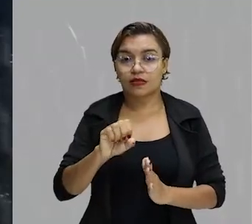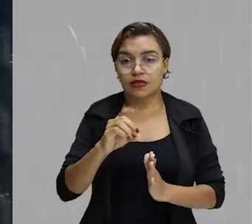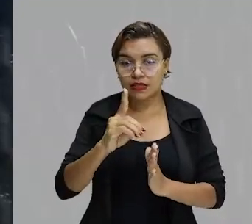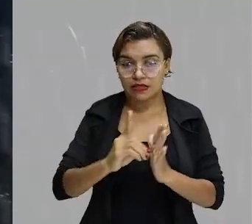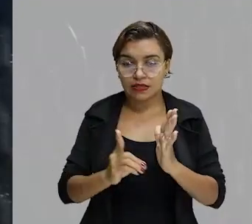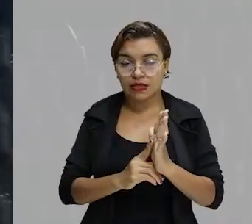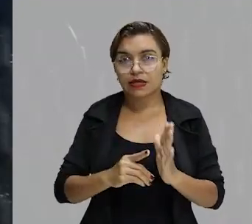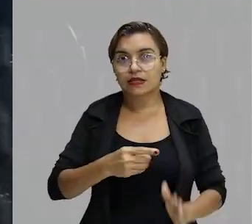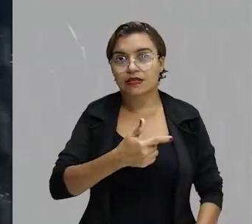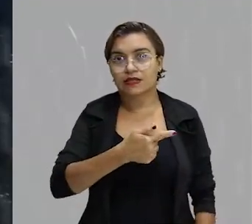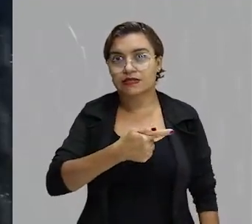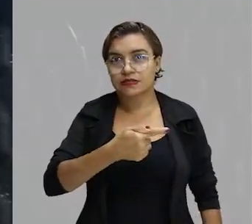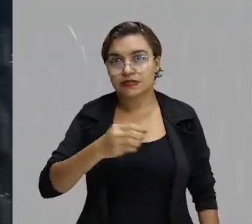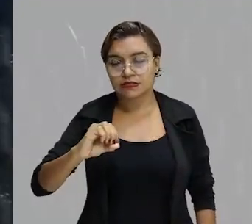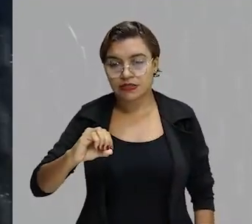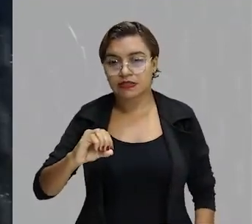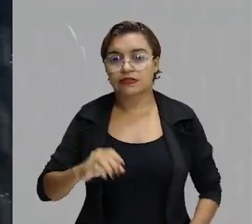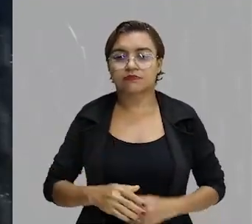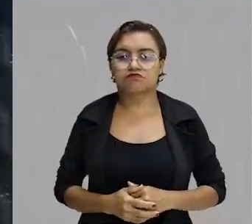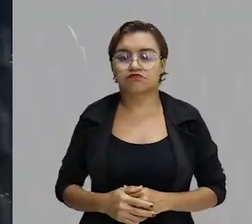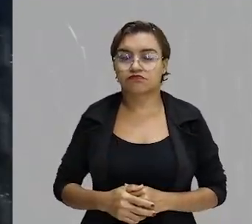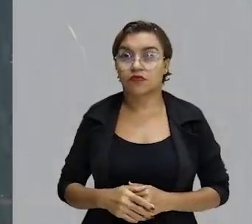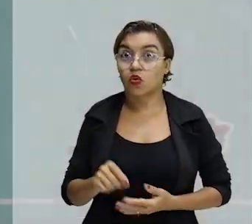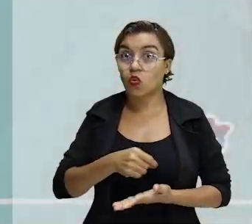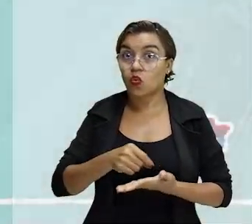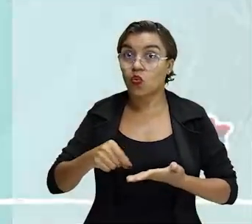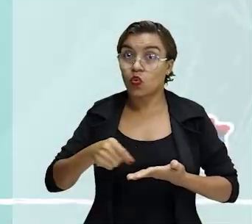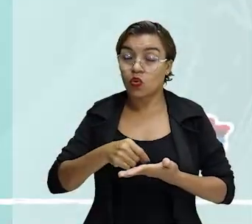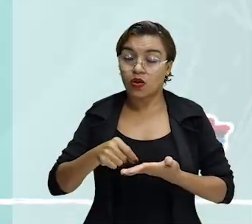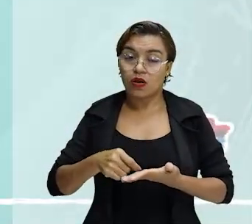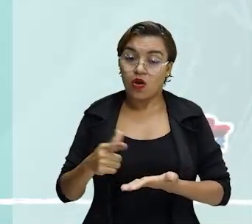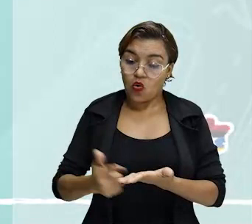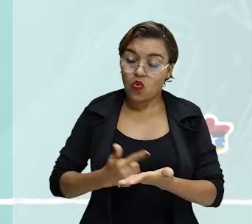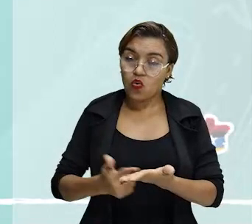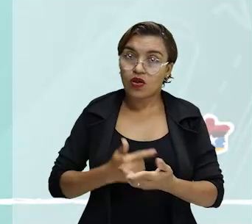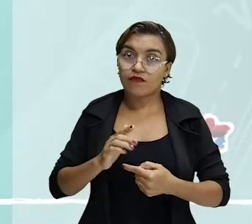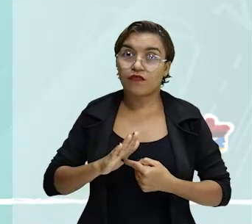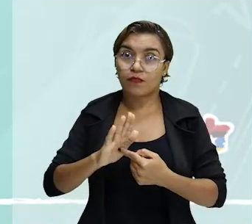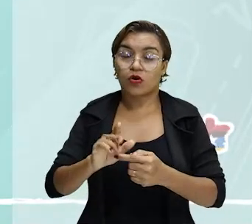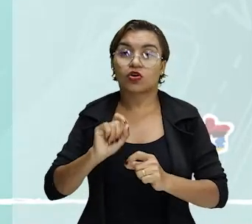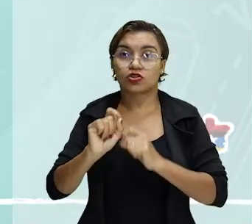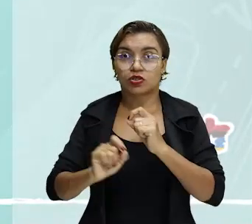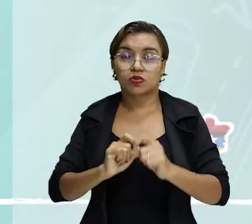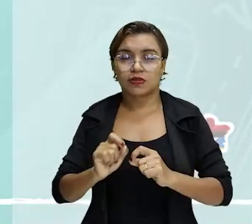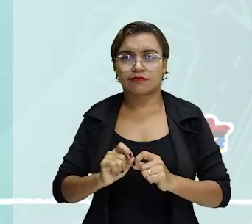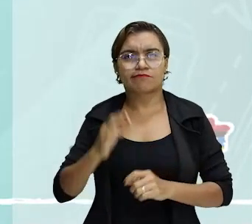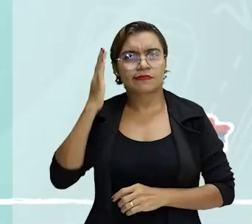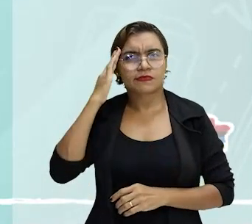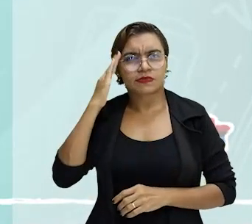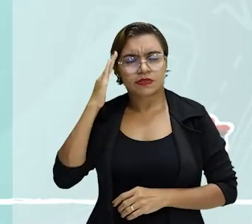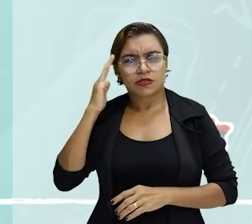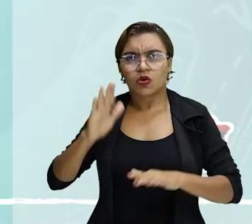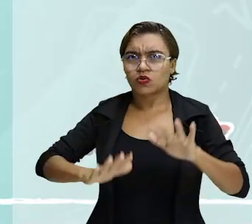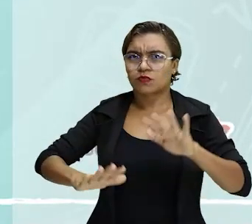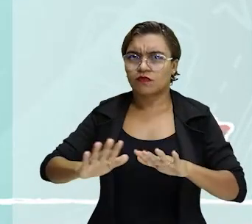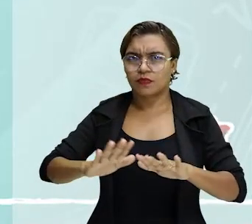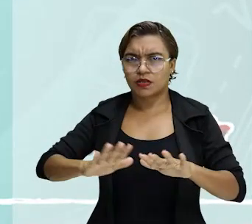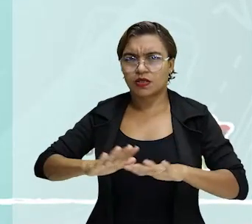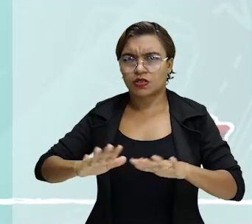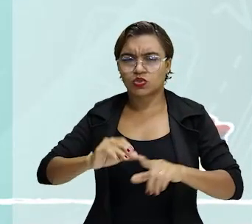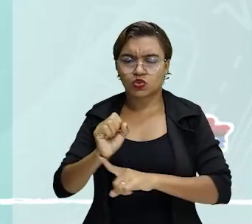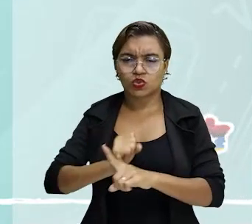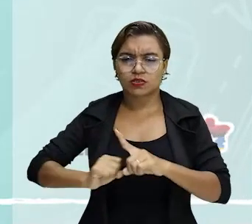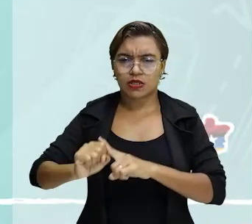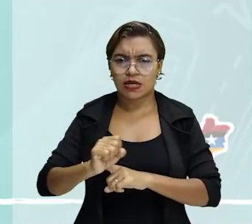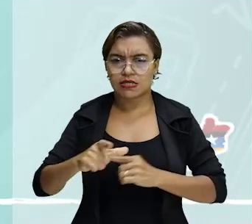Defesa da Sociologia. Nesse livro, ele afirma que para se compreender os movimentos sociais, seria necessário, antes